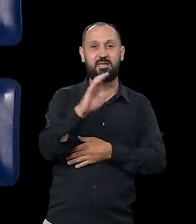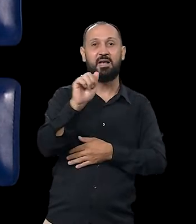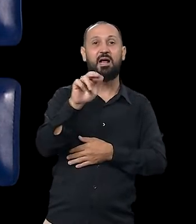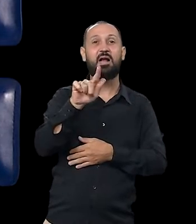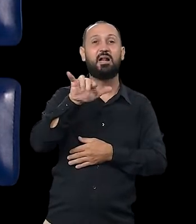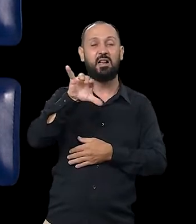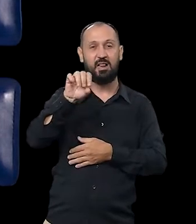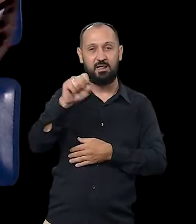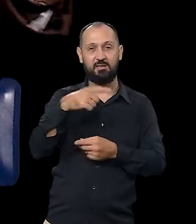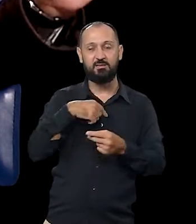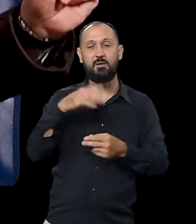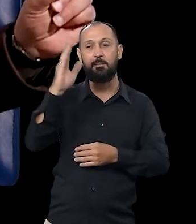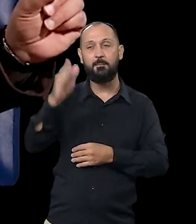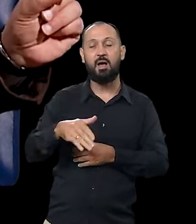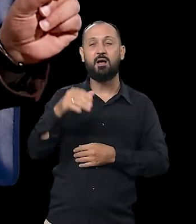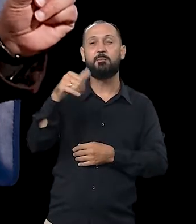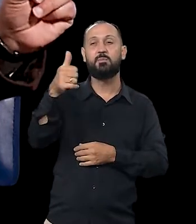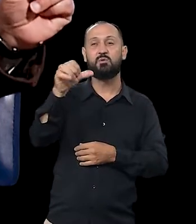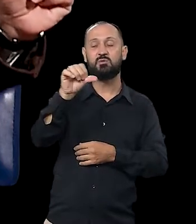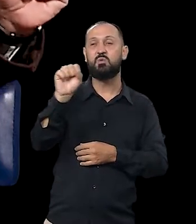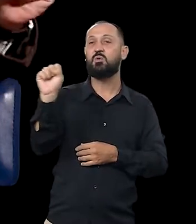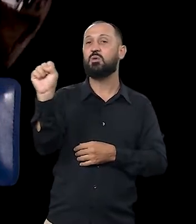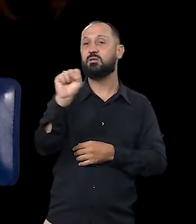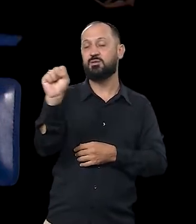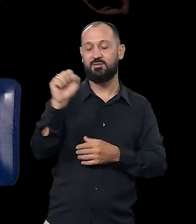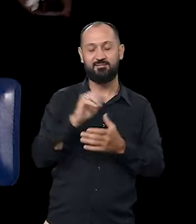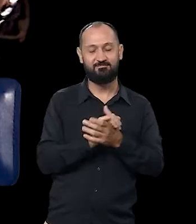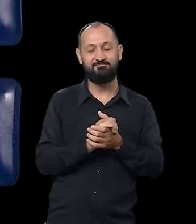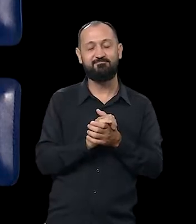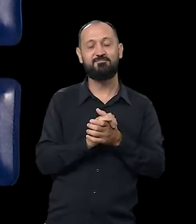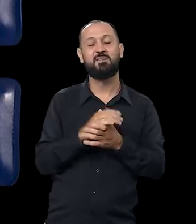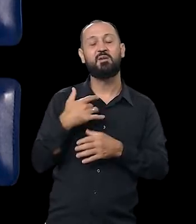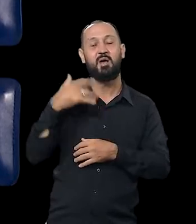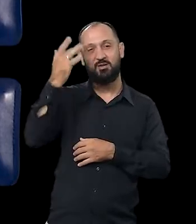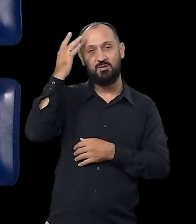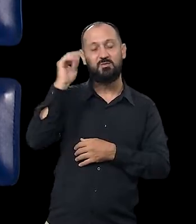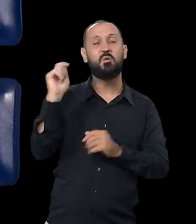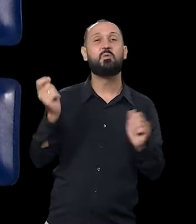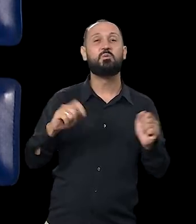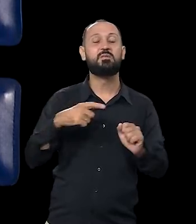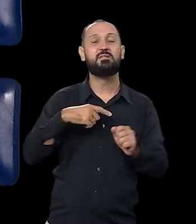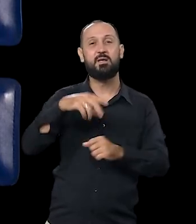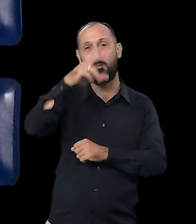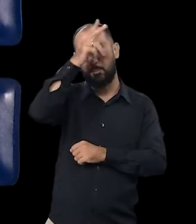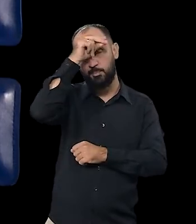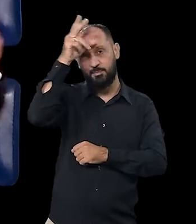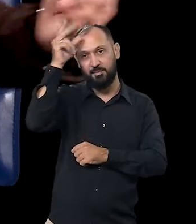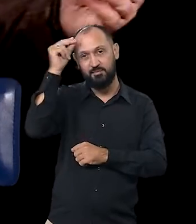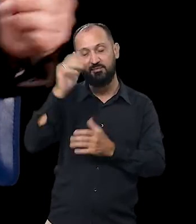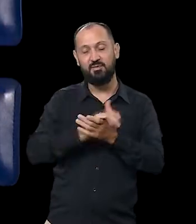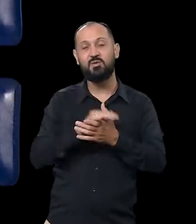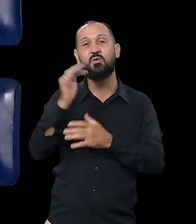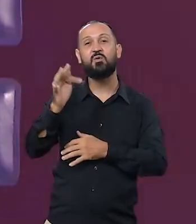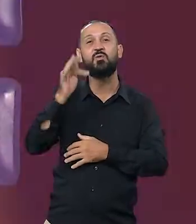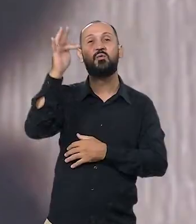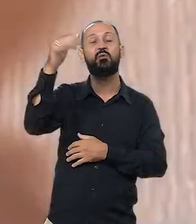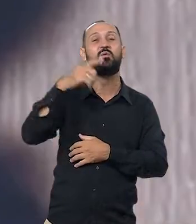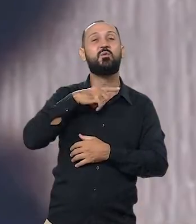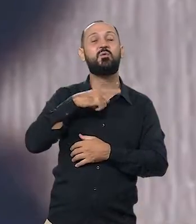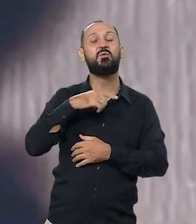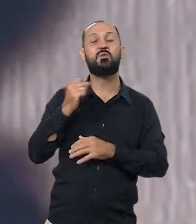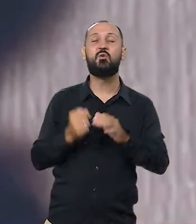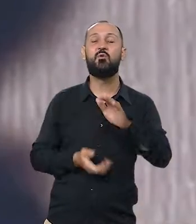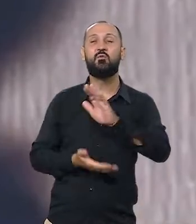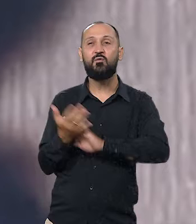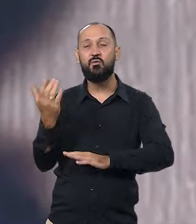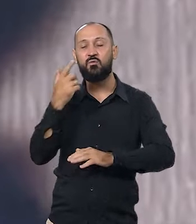eu sou conhecido em Angélica, /88. O ano que supostamente eu poderia ser prefeito. Quis o destino que eu fosse